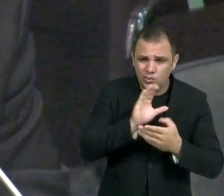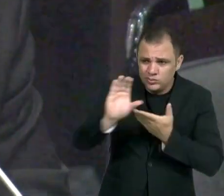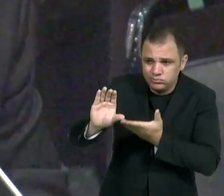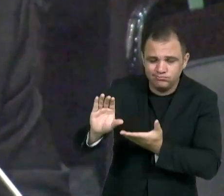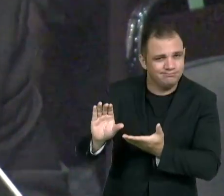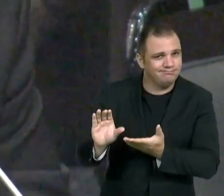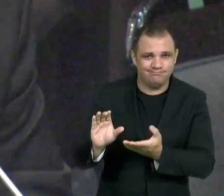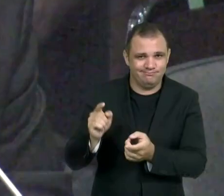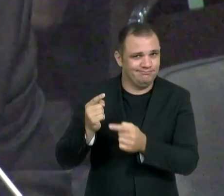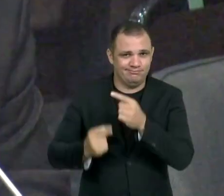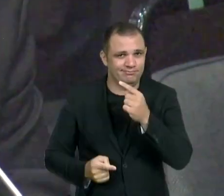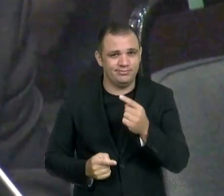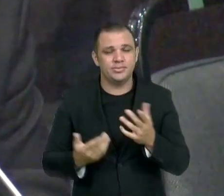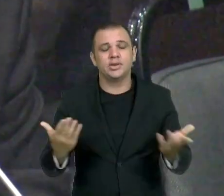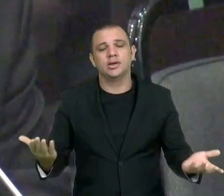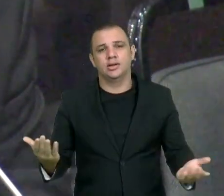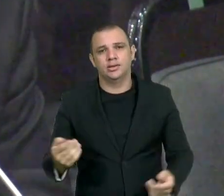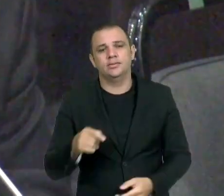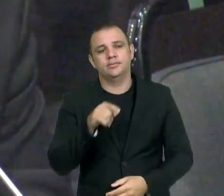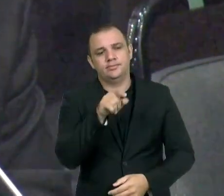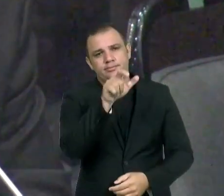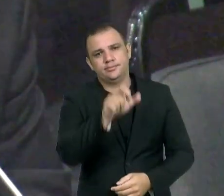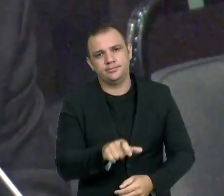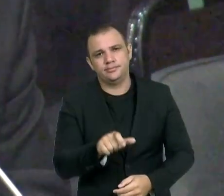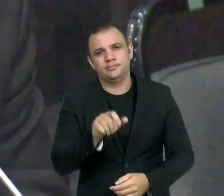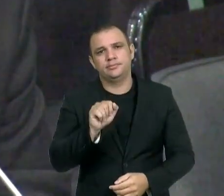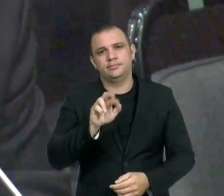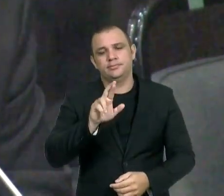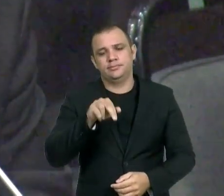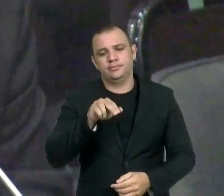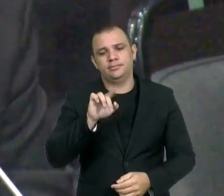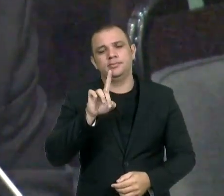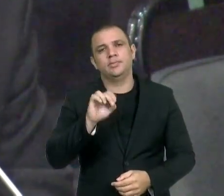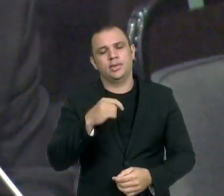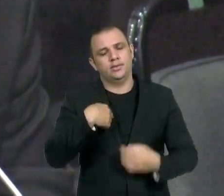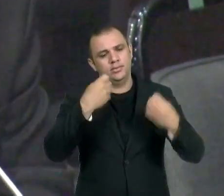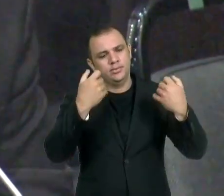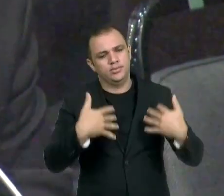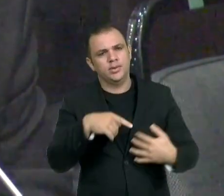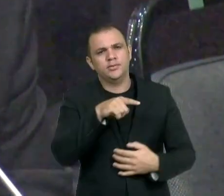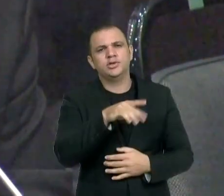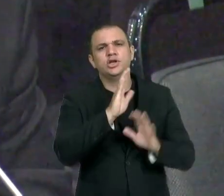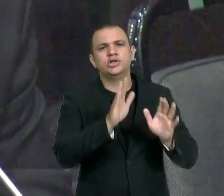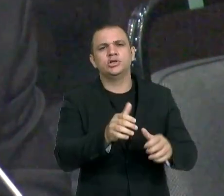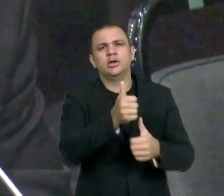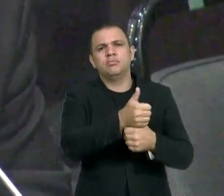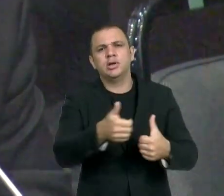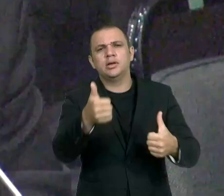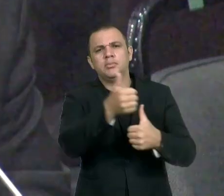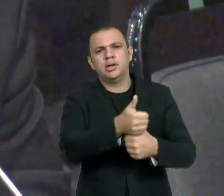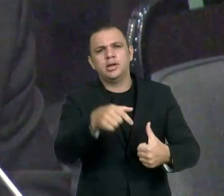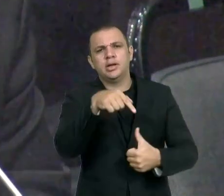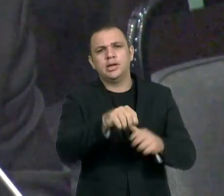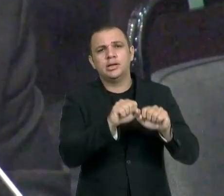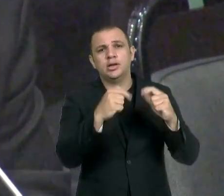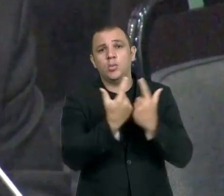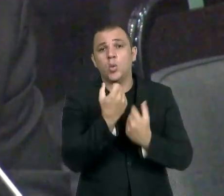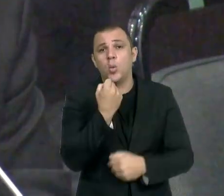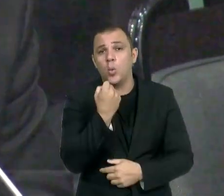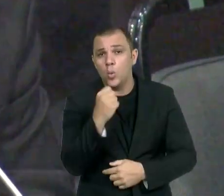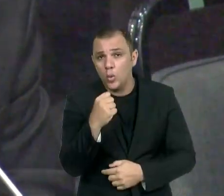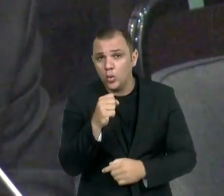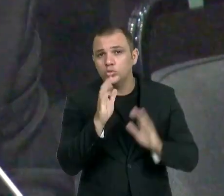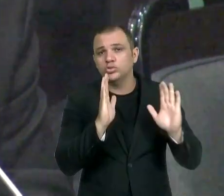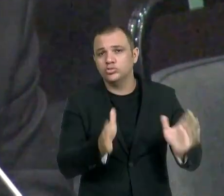mantém-se nesses vários mandatos, acho que são 7 mandatos aqui, 8 mandatos aqui na casa, né, com